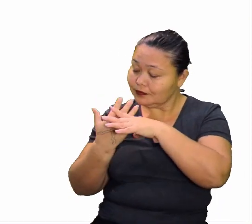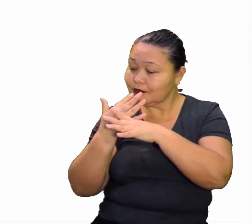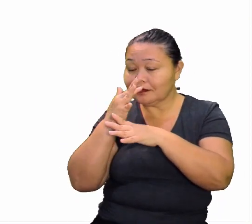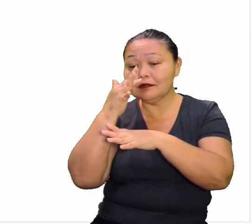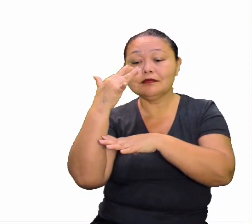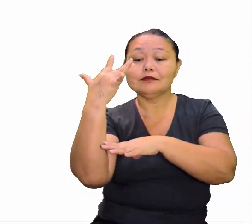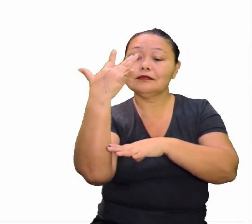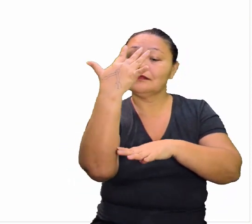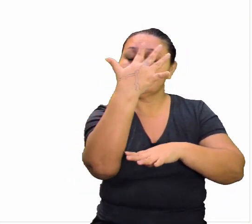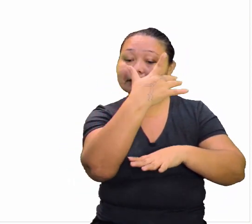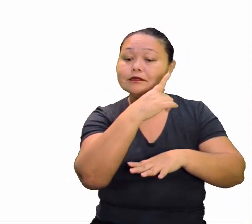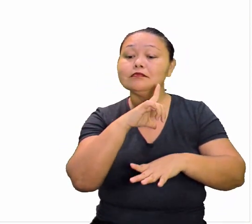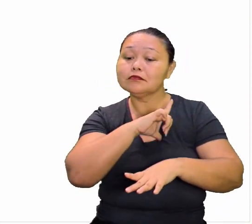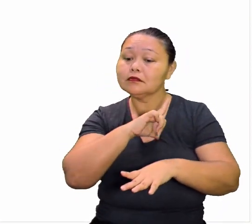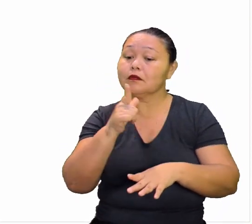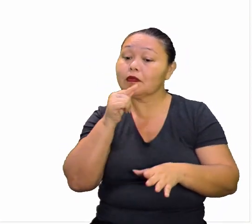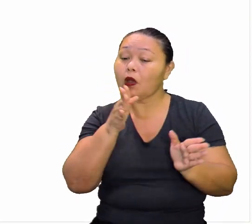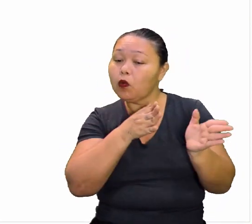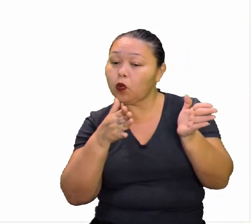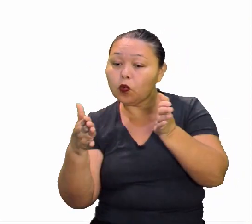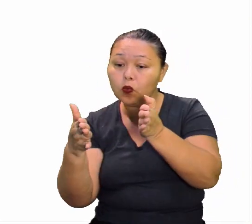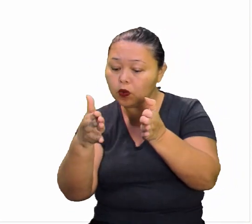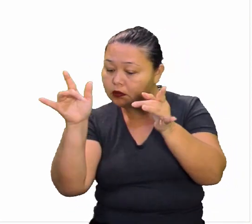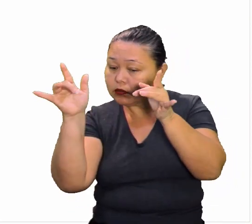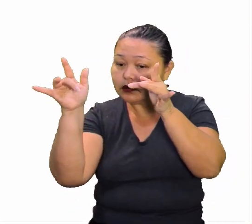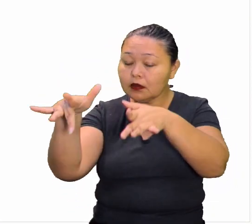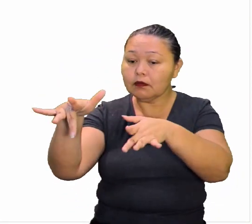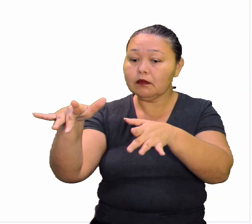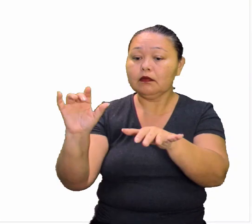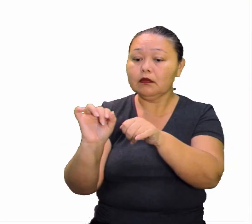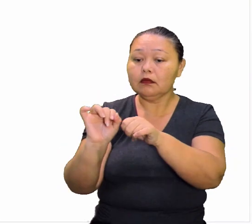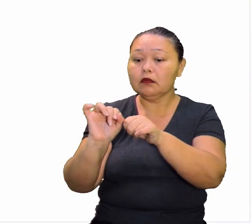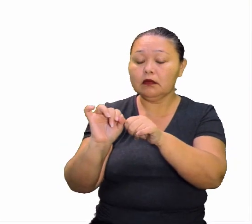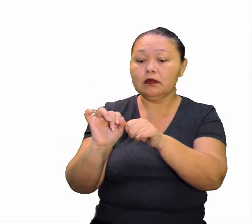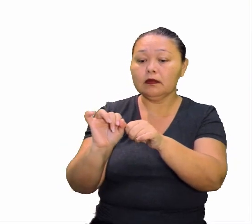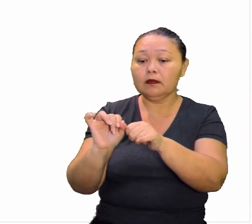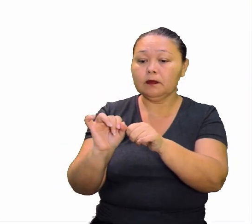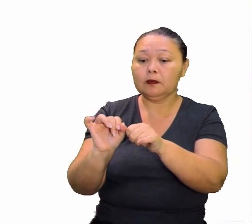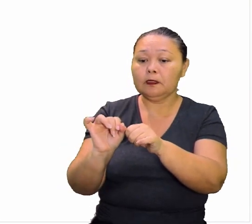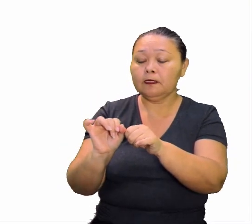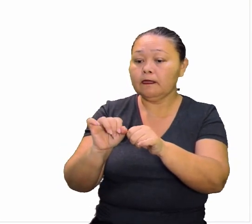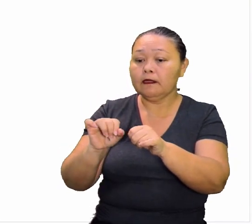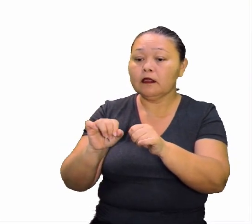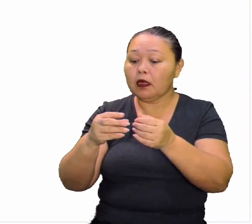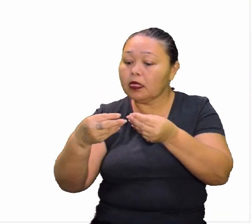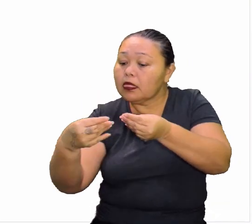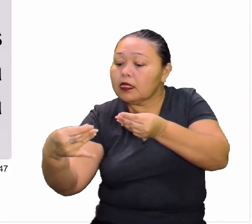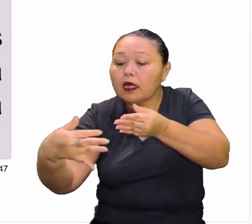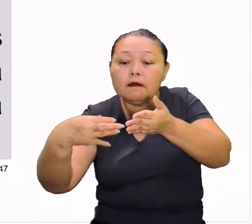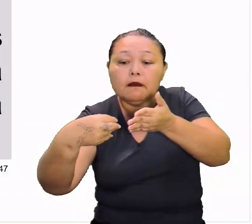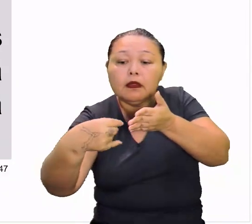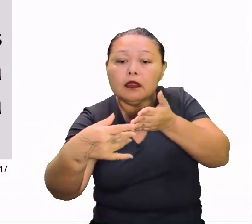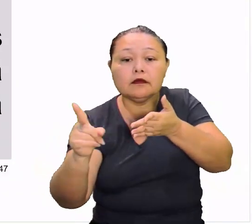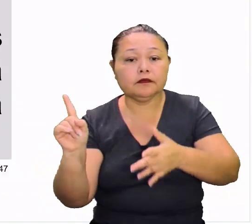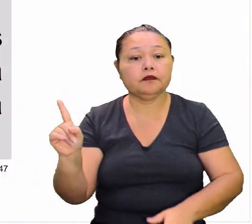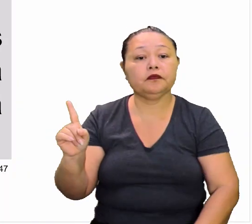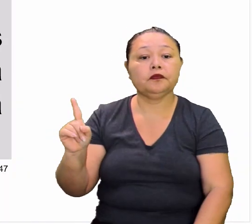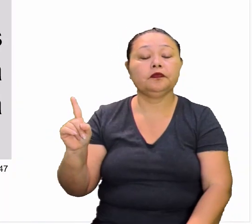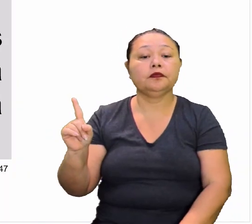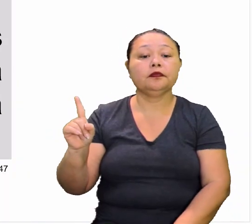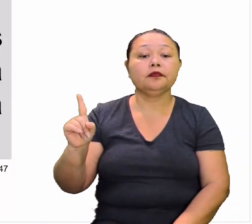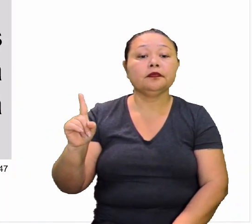O ingrediente que o rio deposita nas seus barrancos. Vejam,